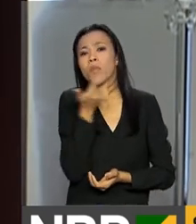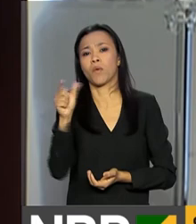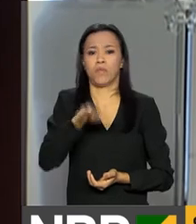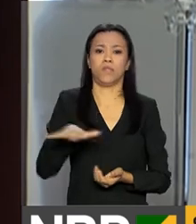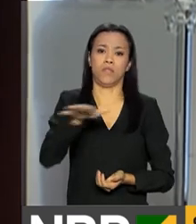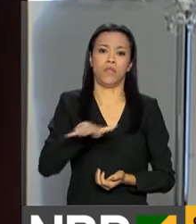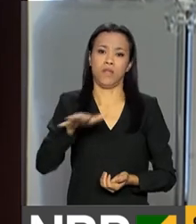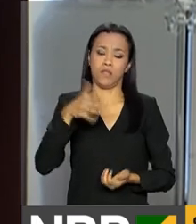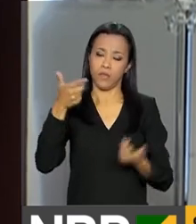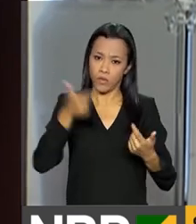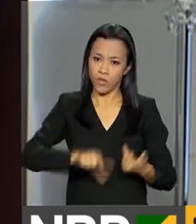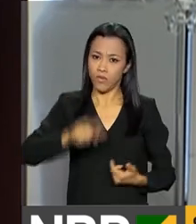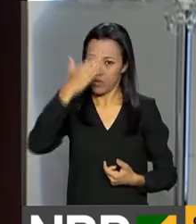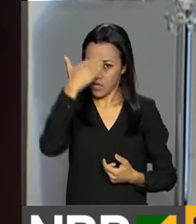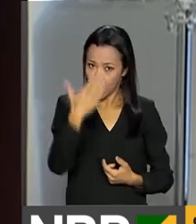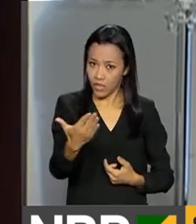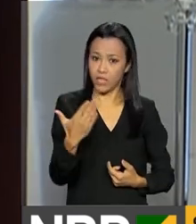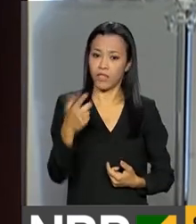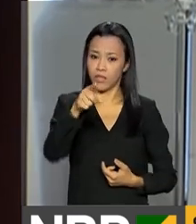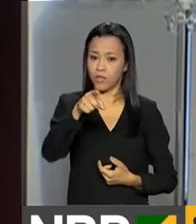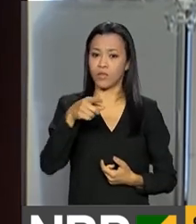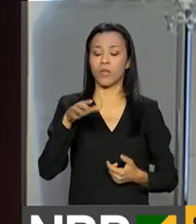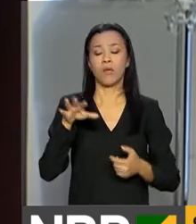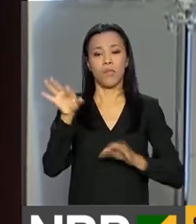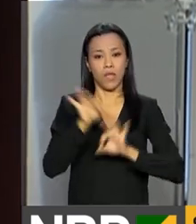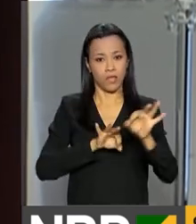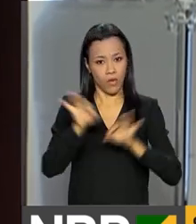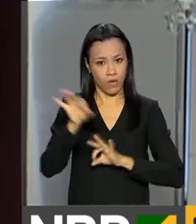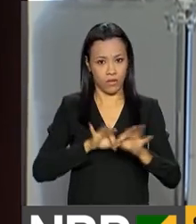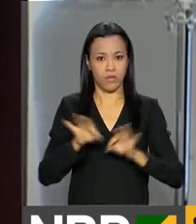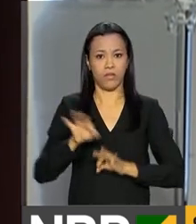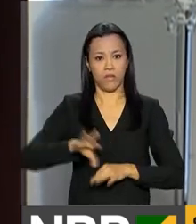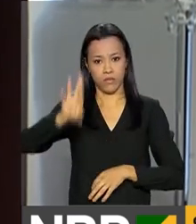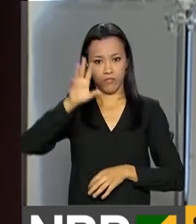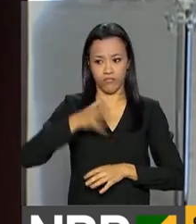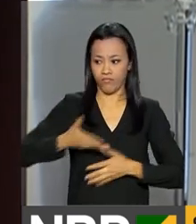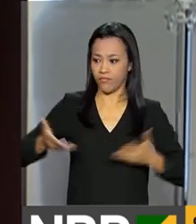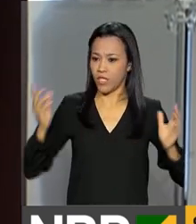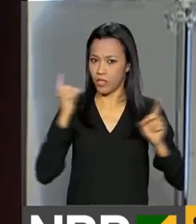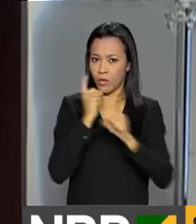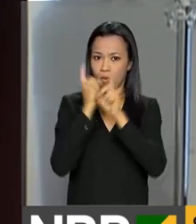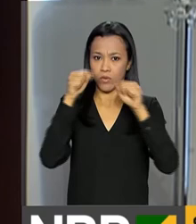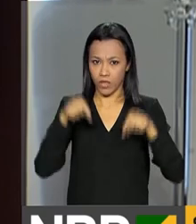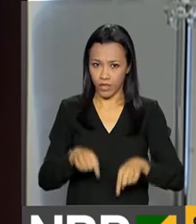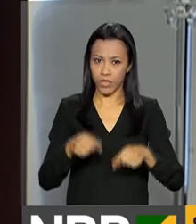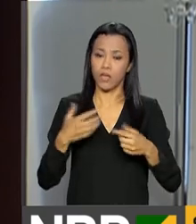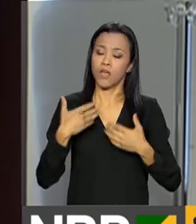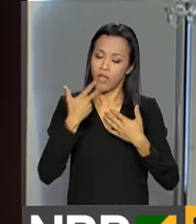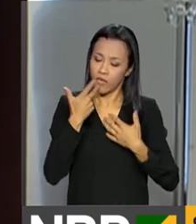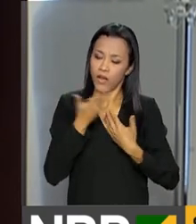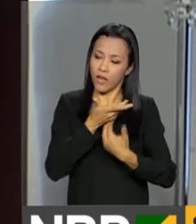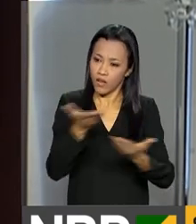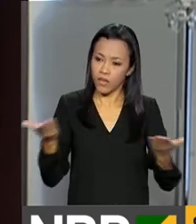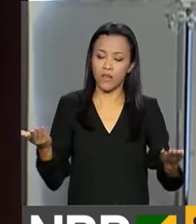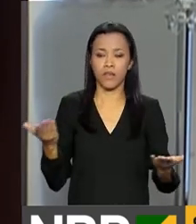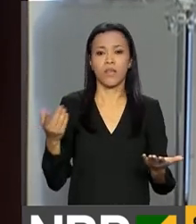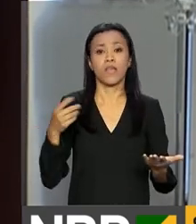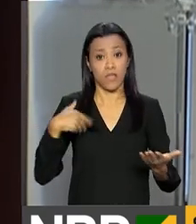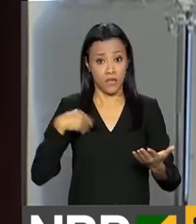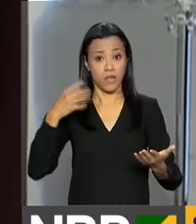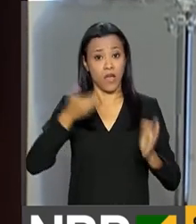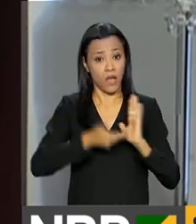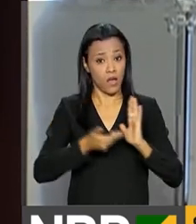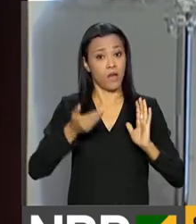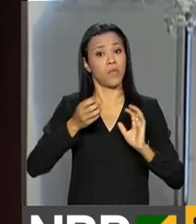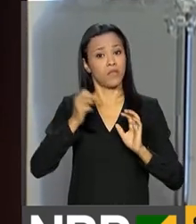vez a Exame pela oportunidade, de estar aqui e falar para cada um dos senhores e das senhoras que a Câmara de Deputados tem, sim,